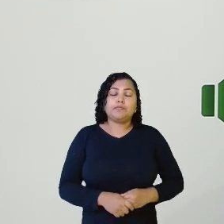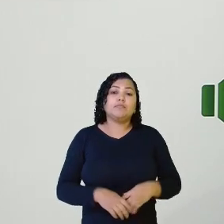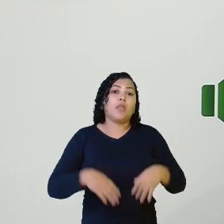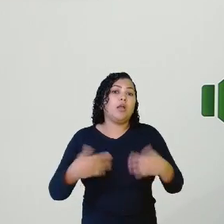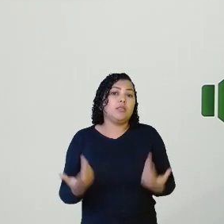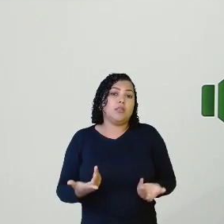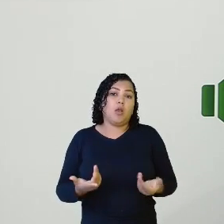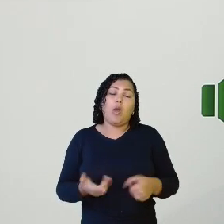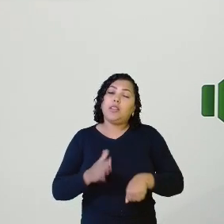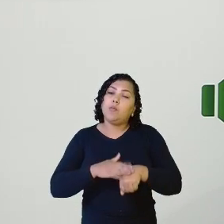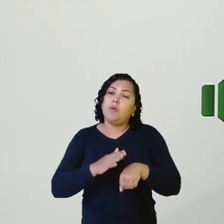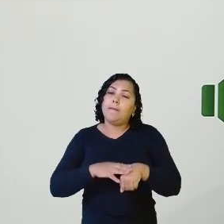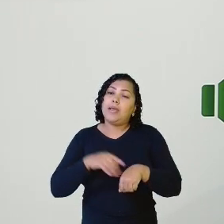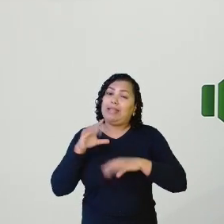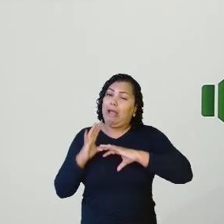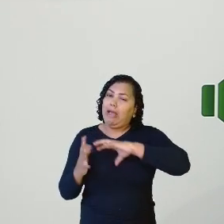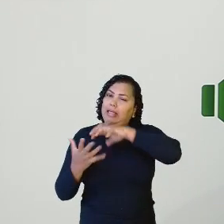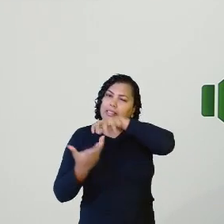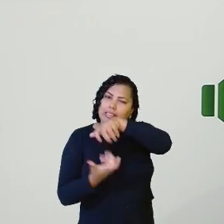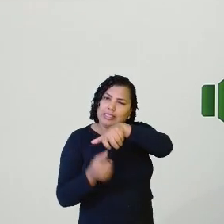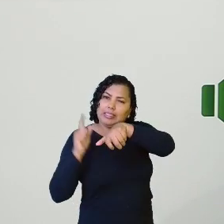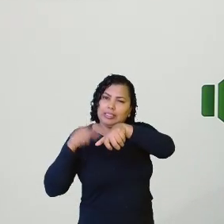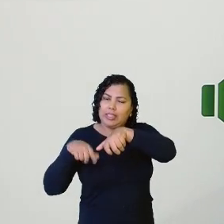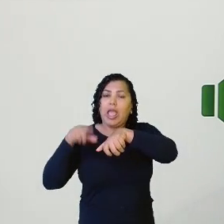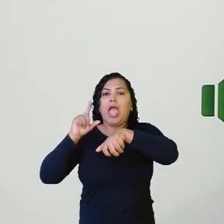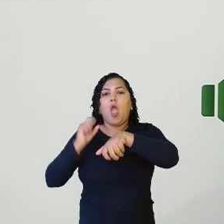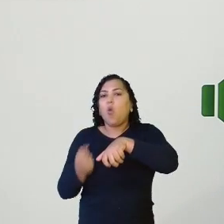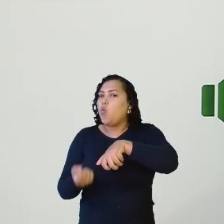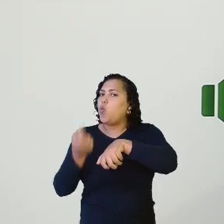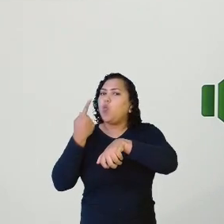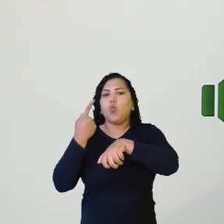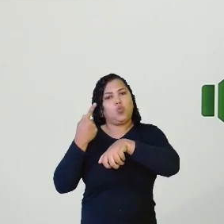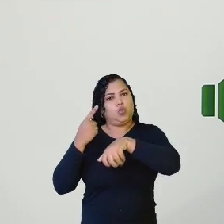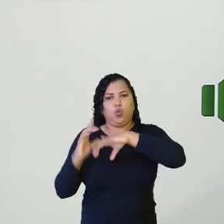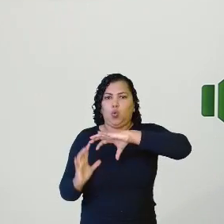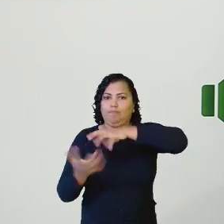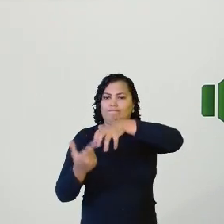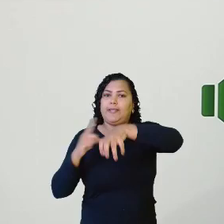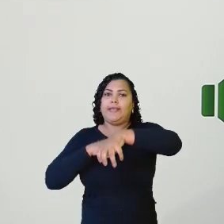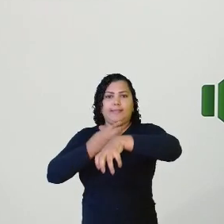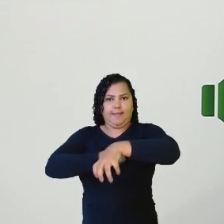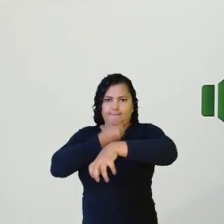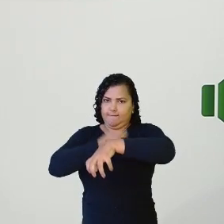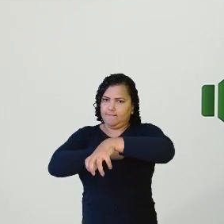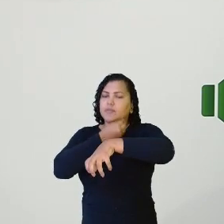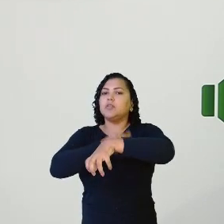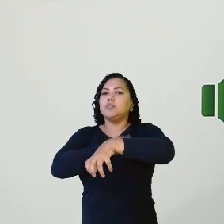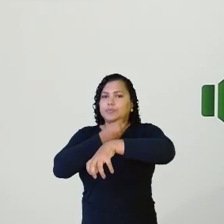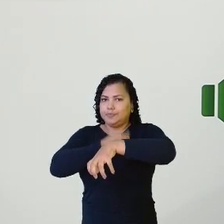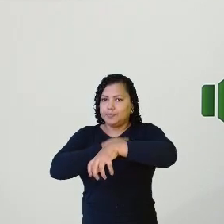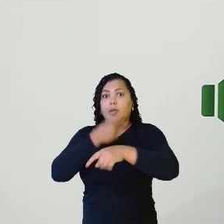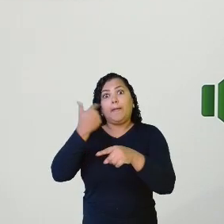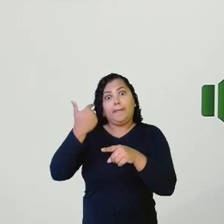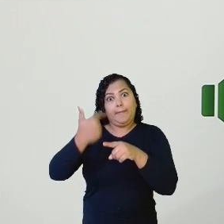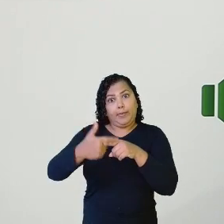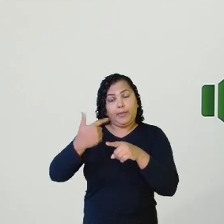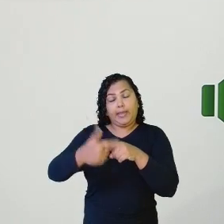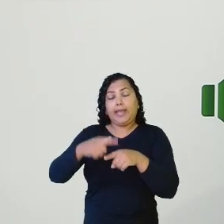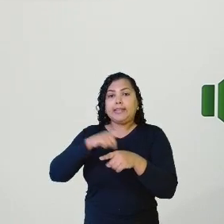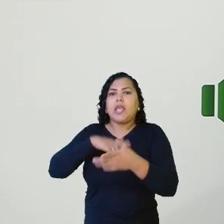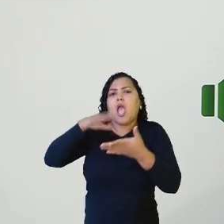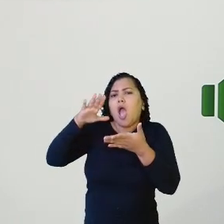momento é o único planeta que a gente reconhece vida. Por quê? Porque ele tem